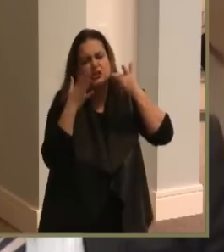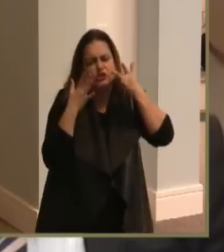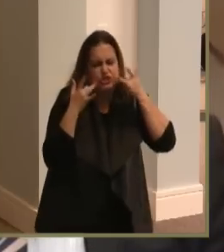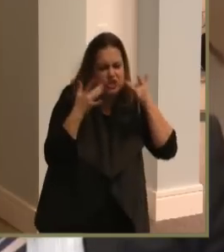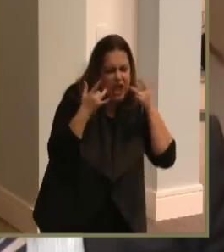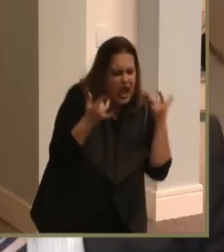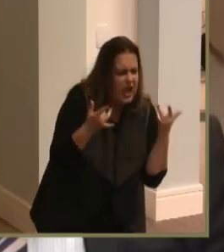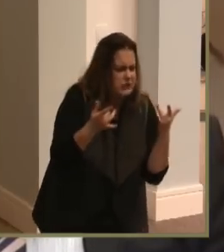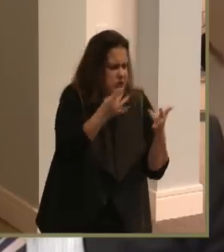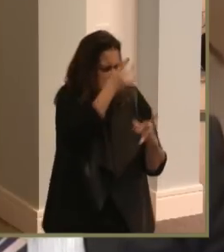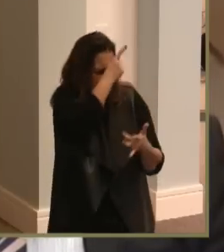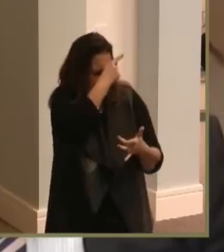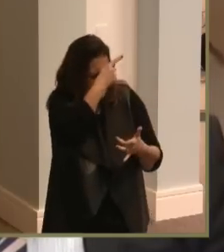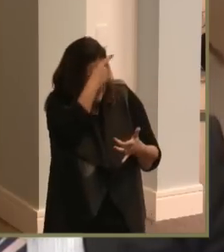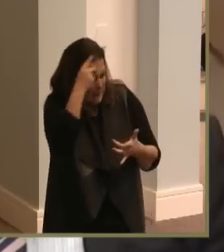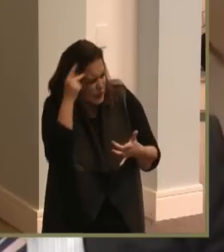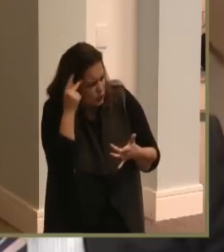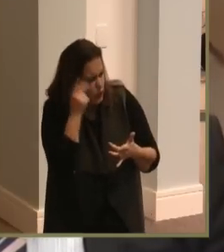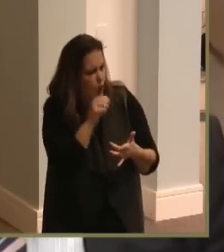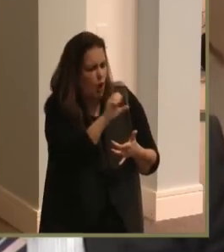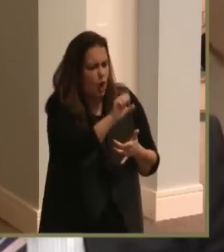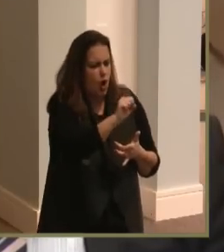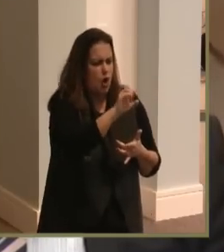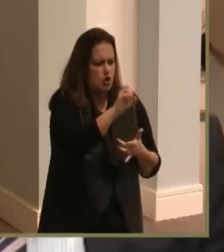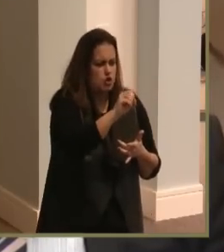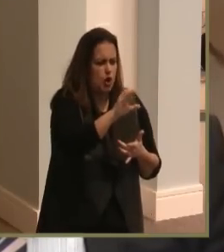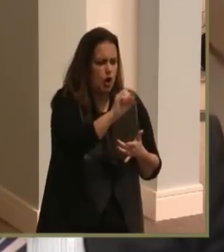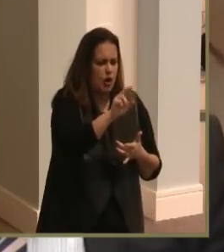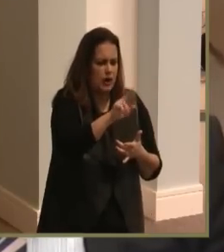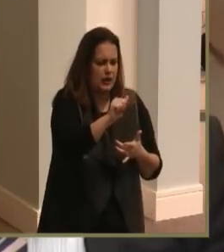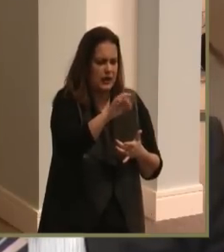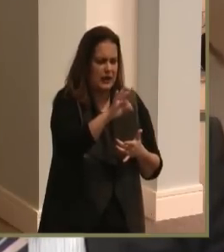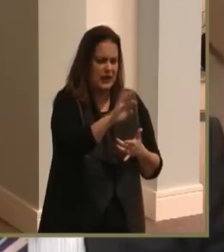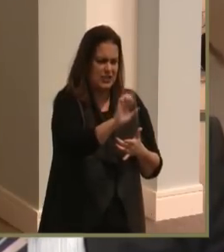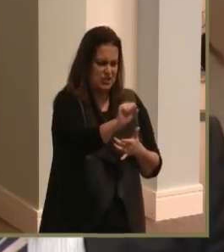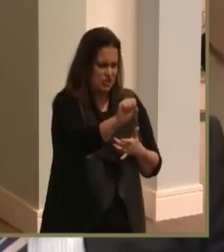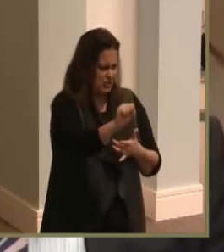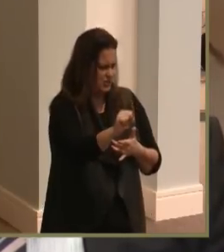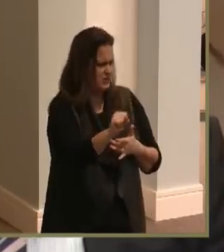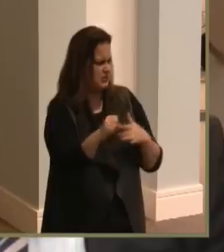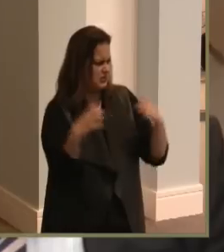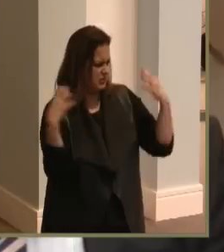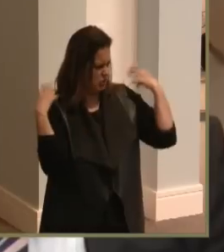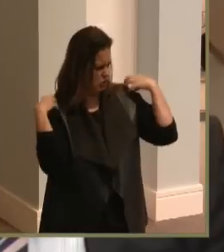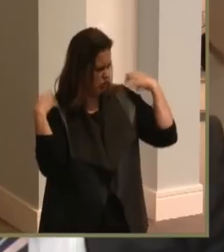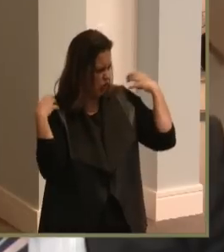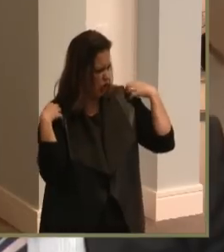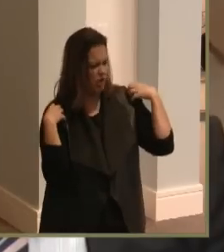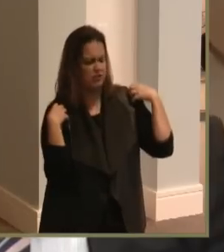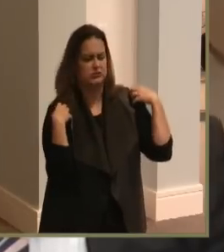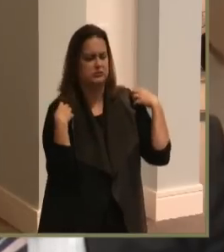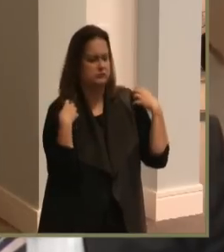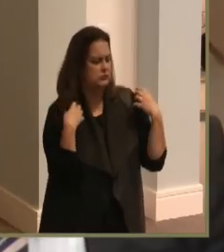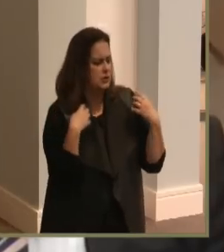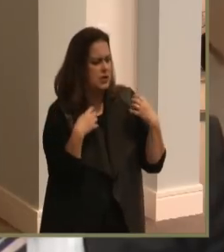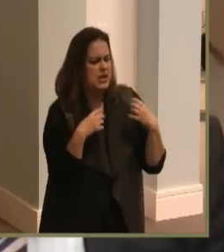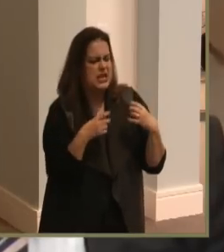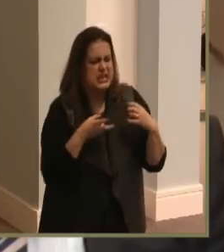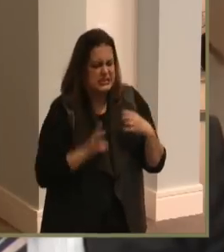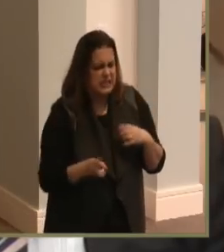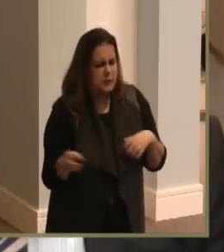Tucídides, filósofos como Sócrates, Platão, Aristóteles, Atenas progressista, fervilhando sempre novas